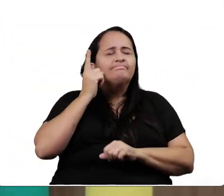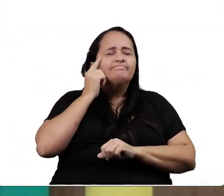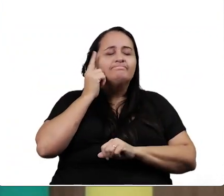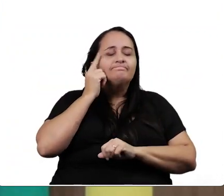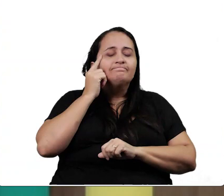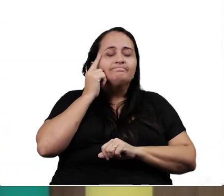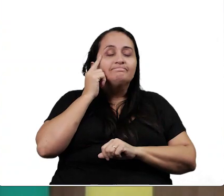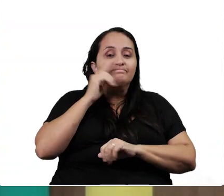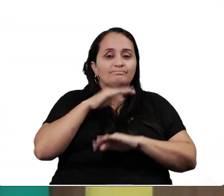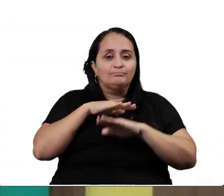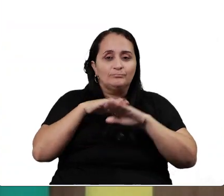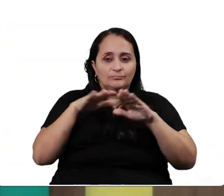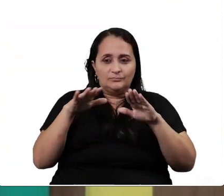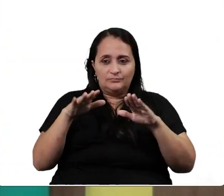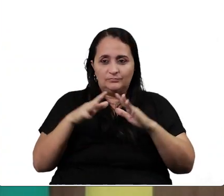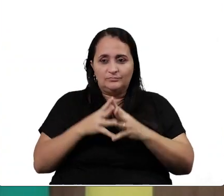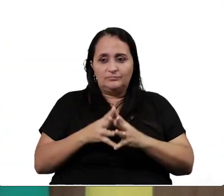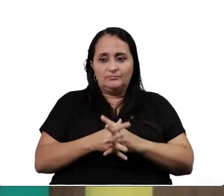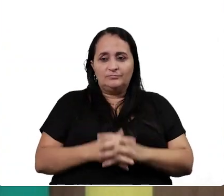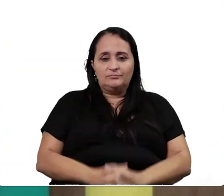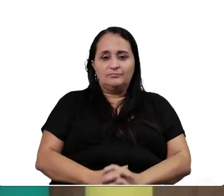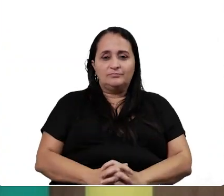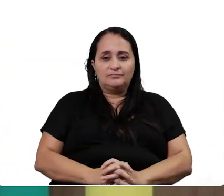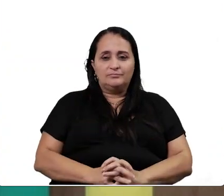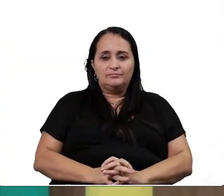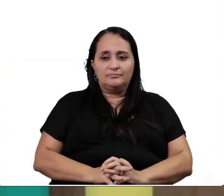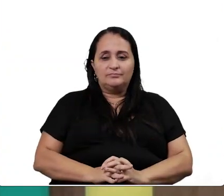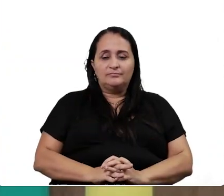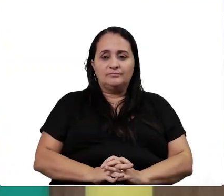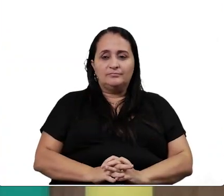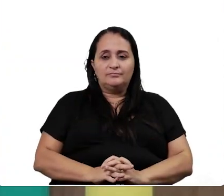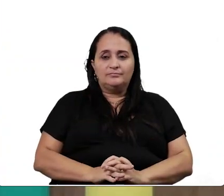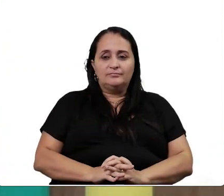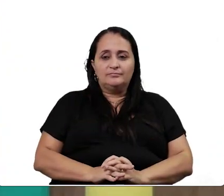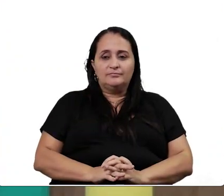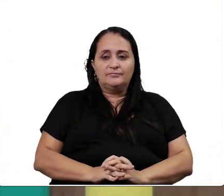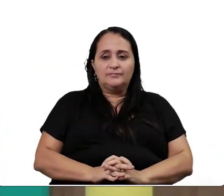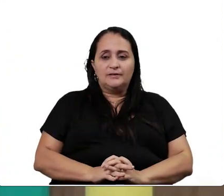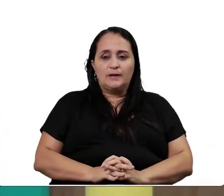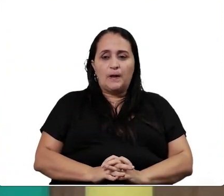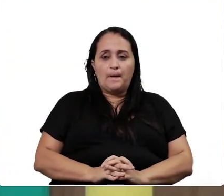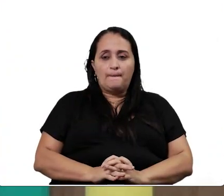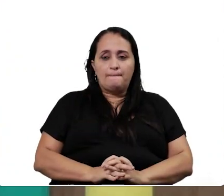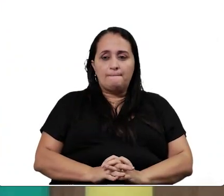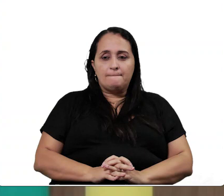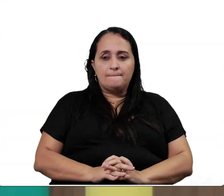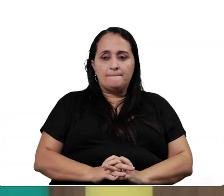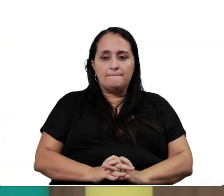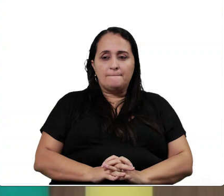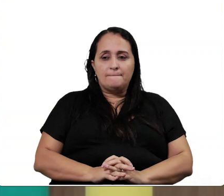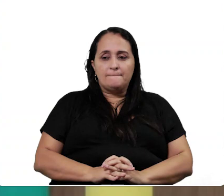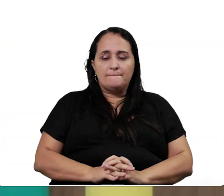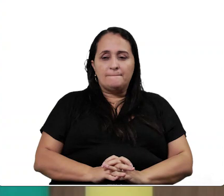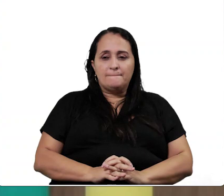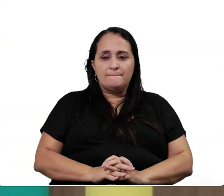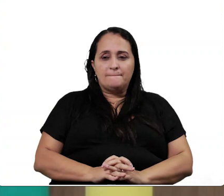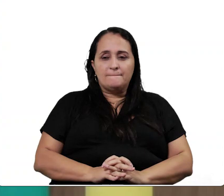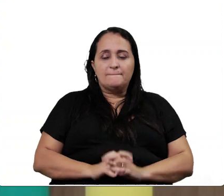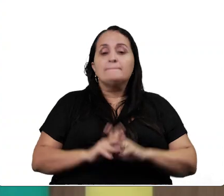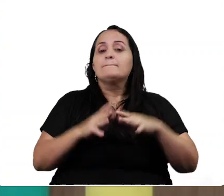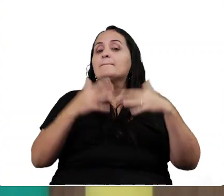Tempo. Acabou o tempo. Olha, estou rapidinha hoje no tempo. Anotou aí sua resposta